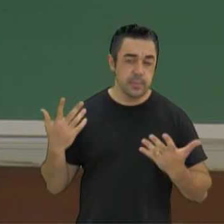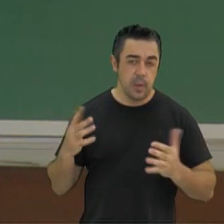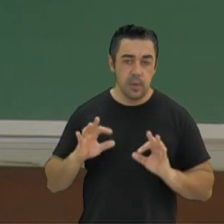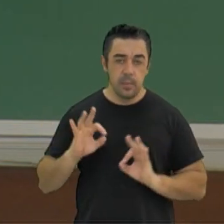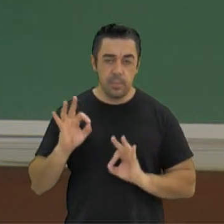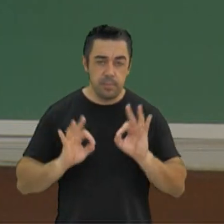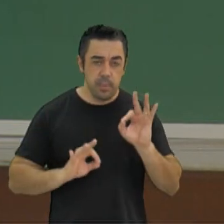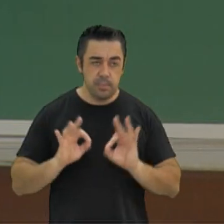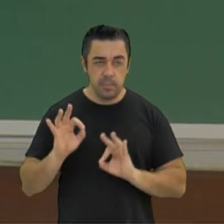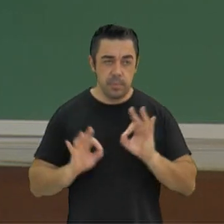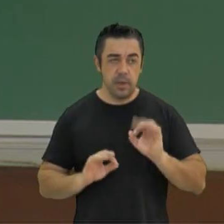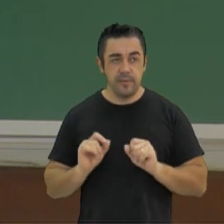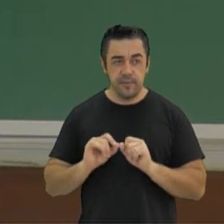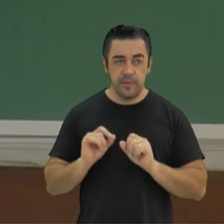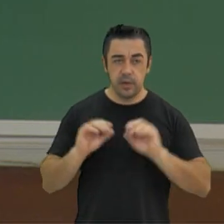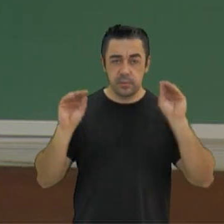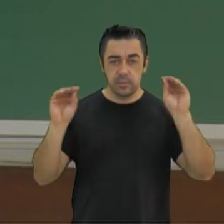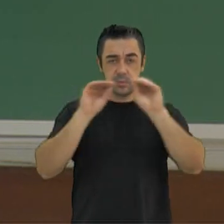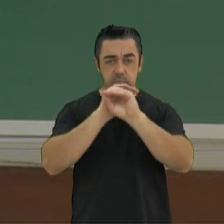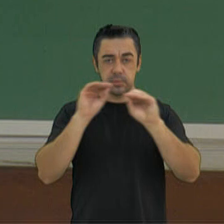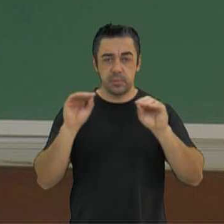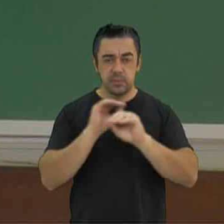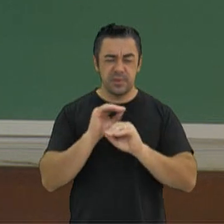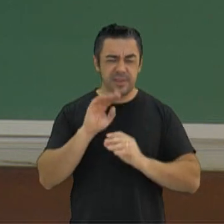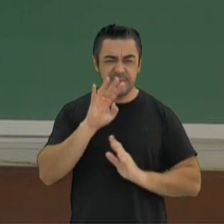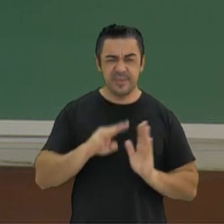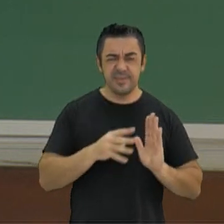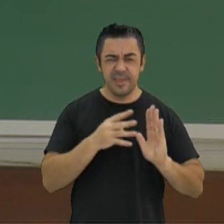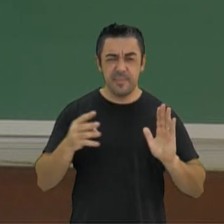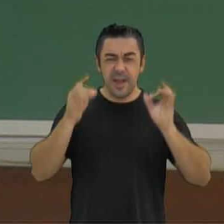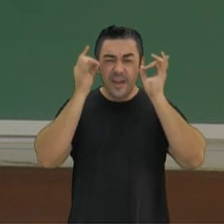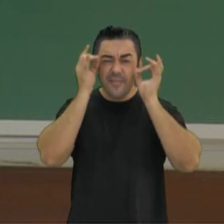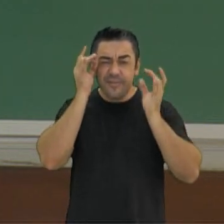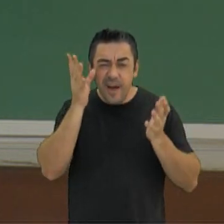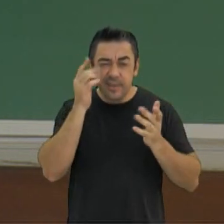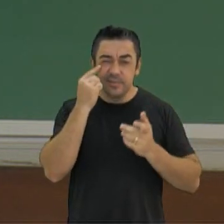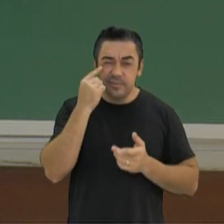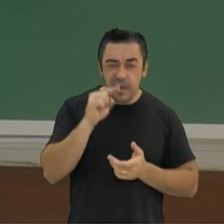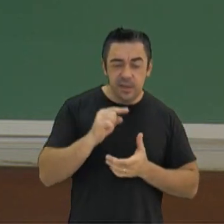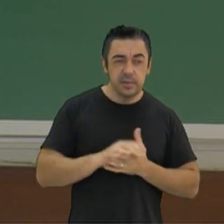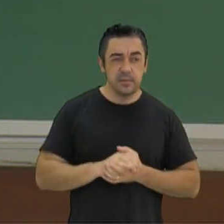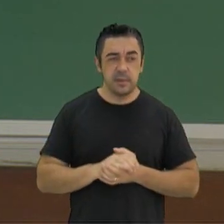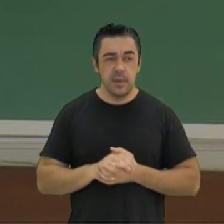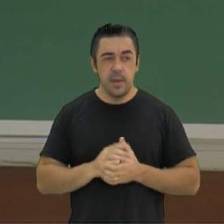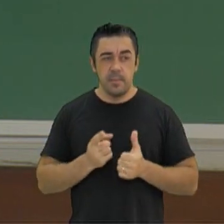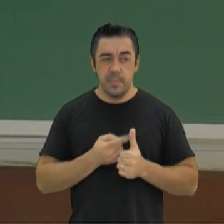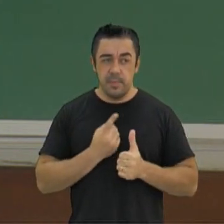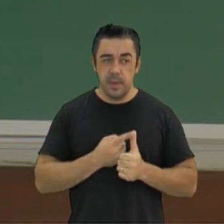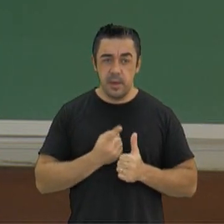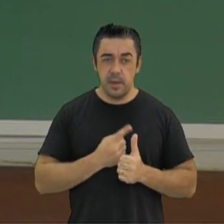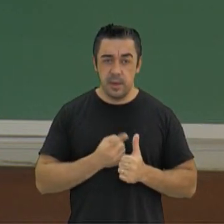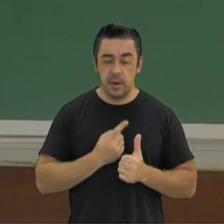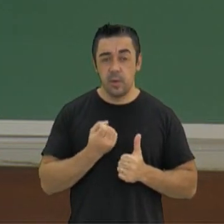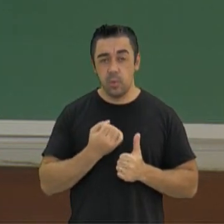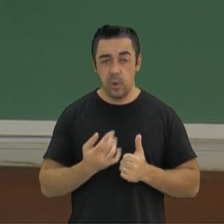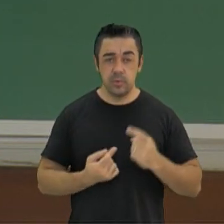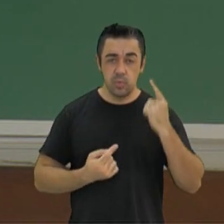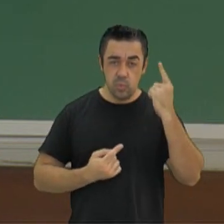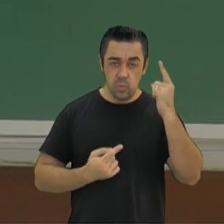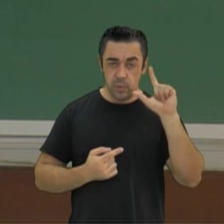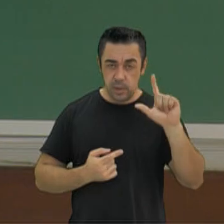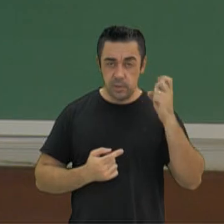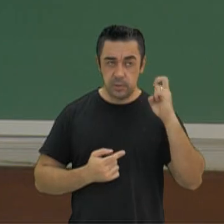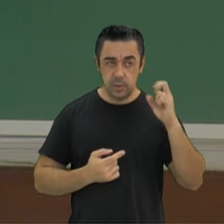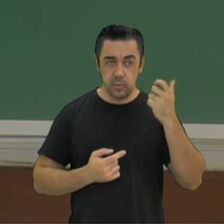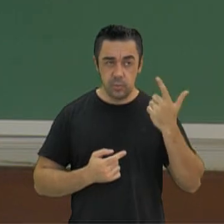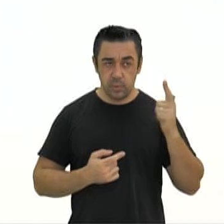expressão, então eu costumo usar uma tabela, tá? Que é mais fácil de enxergar. Então aqui eu coloquei na primeira coluna a quantidade de litros